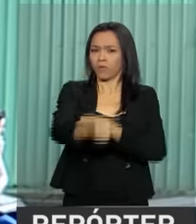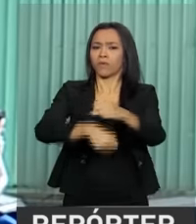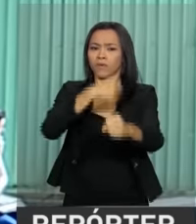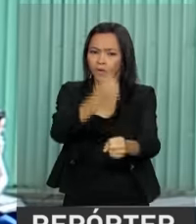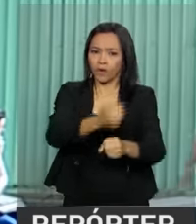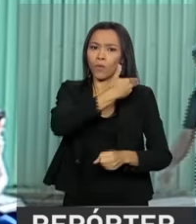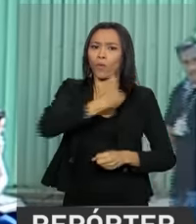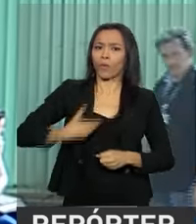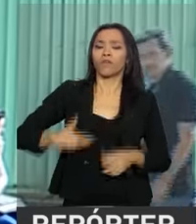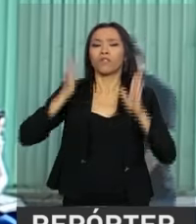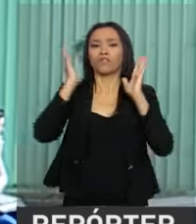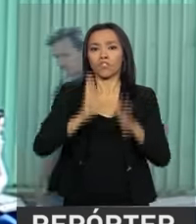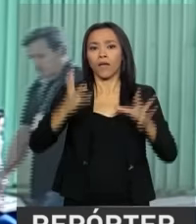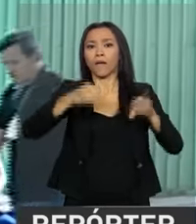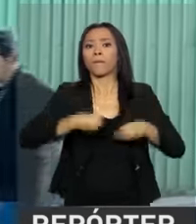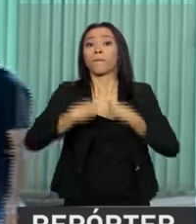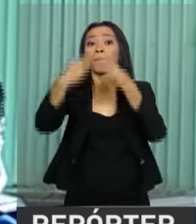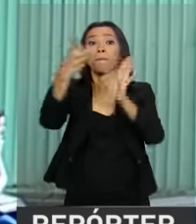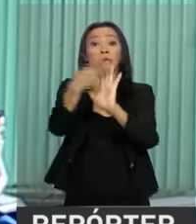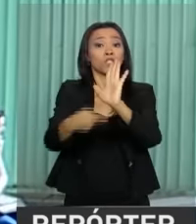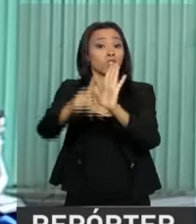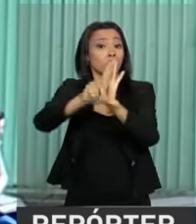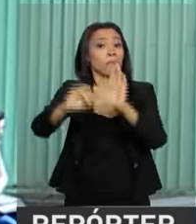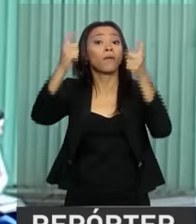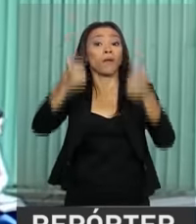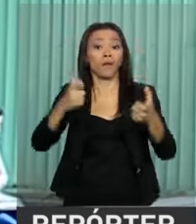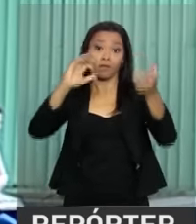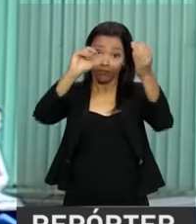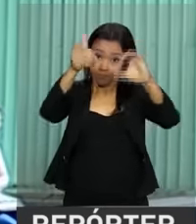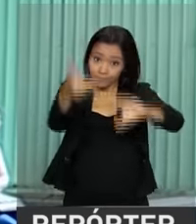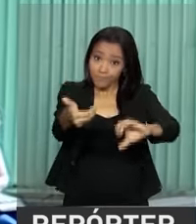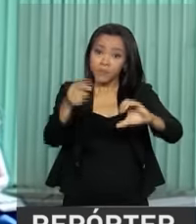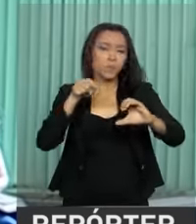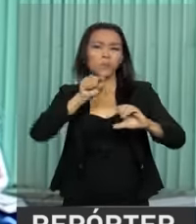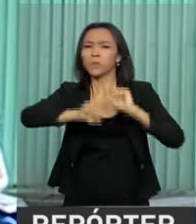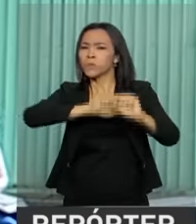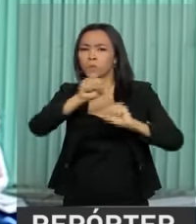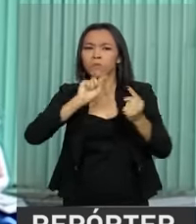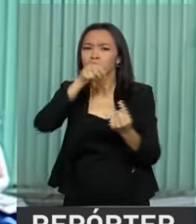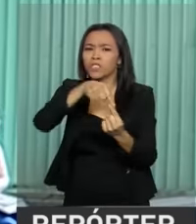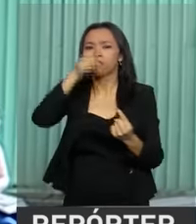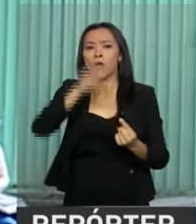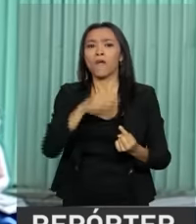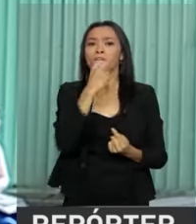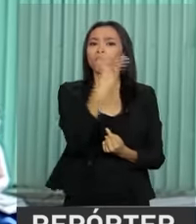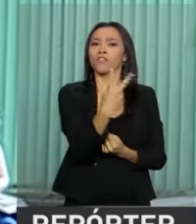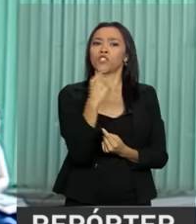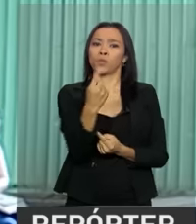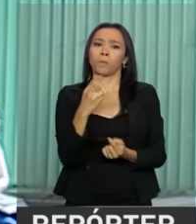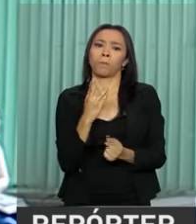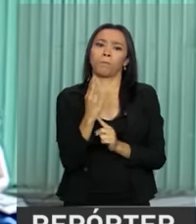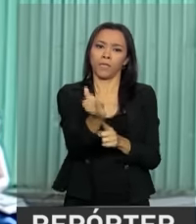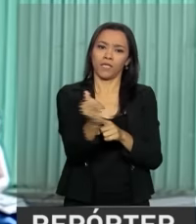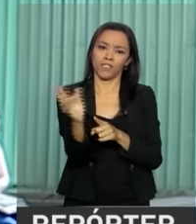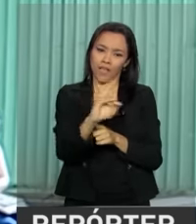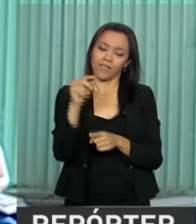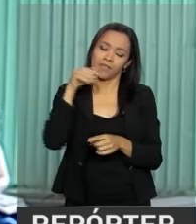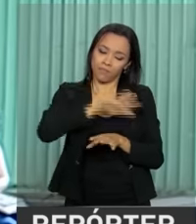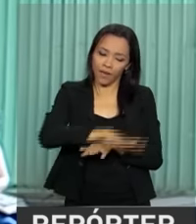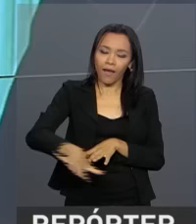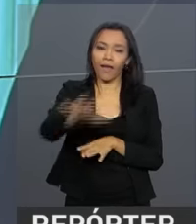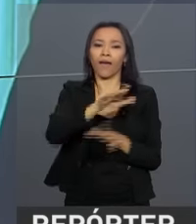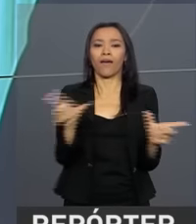governo Já enviou um projeto de lei ao congresso nacional que prevê R 21 bilhões deais para o fiéis